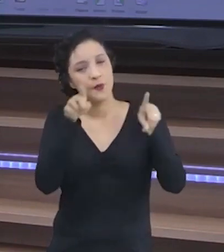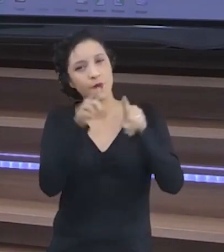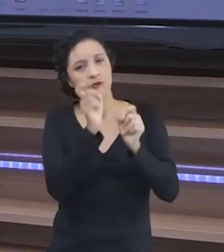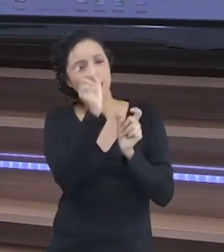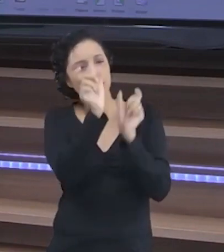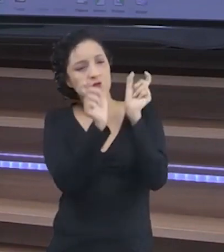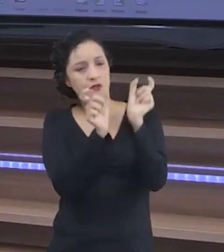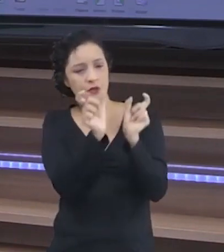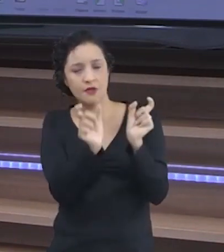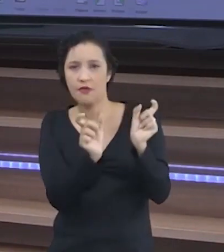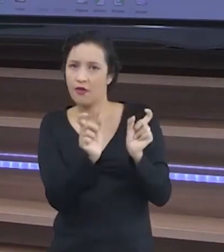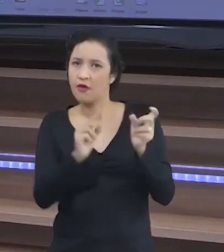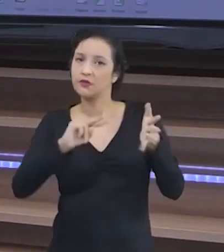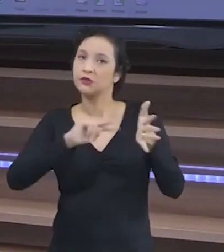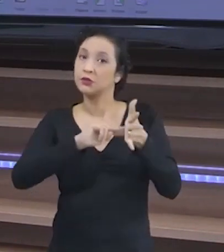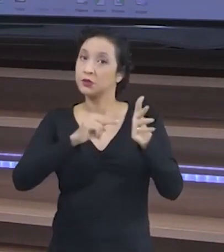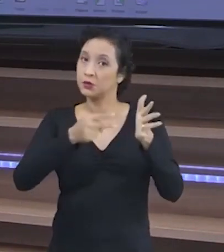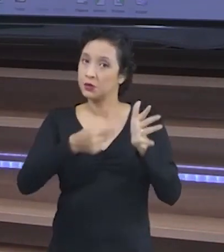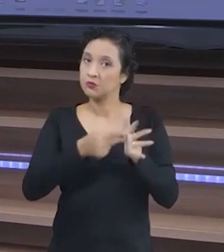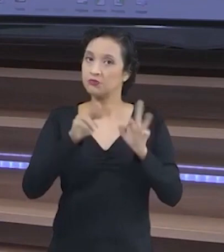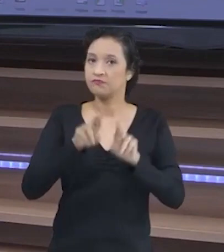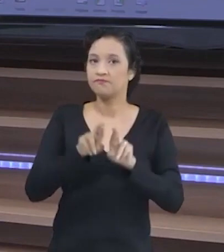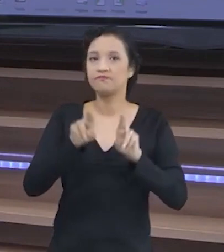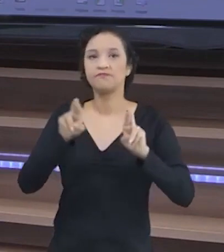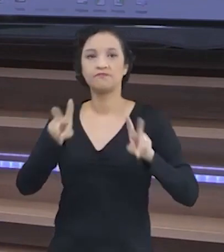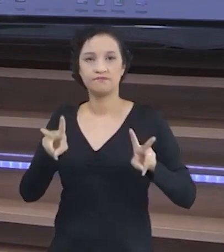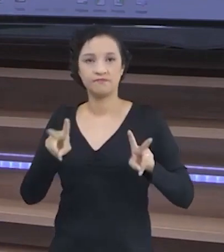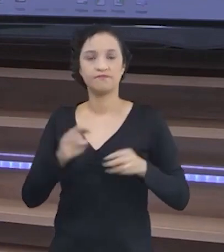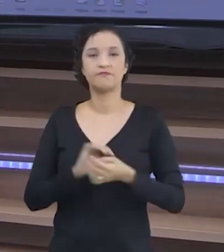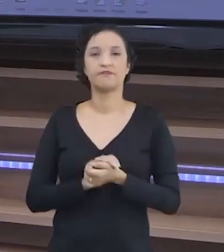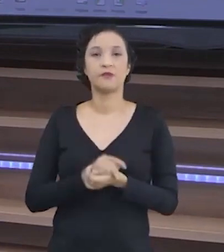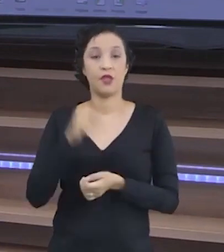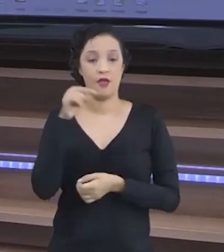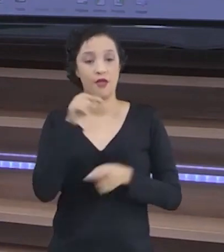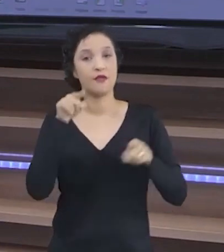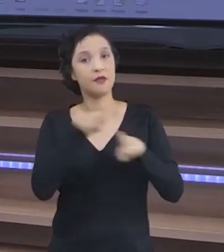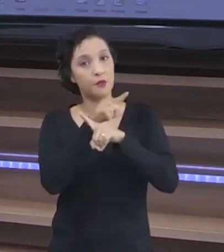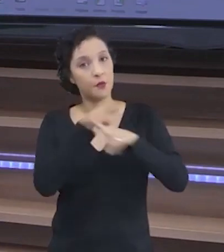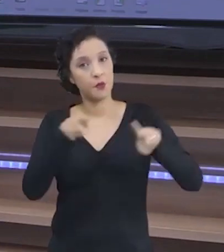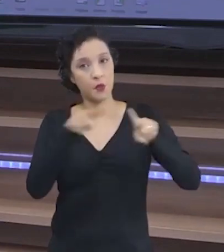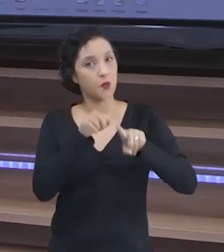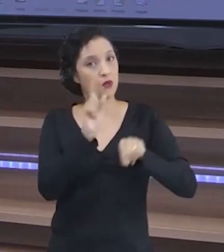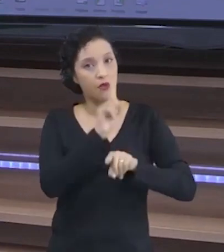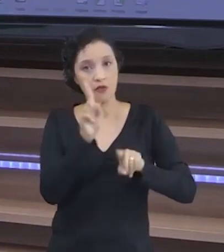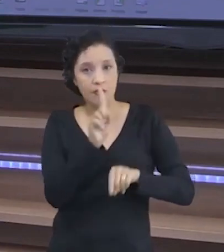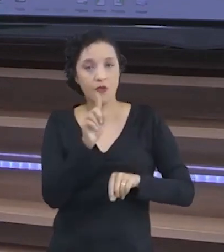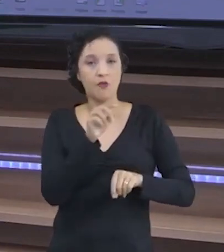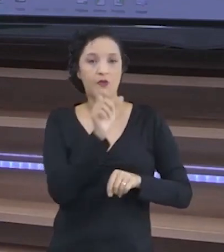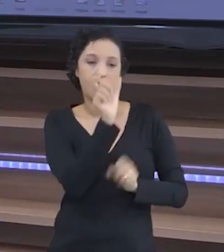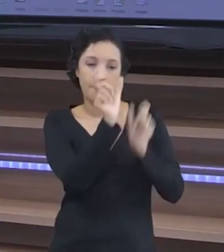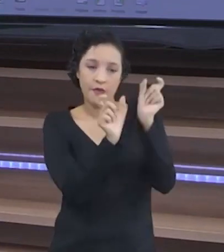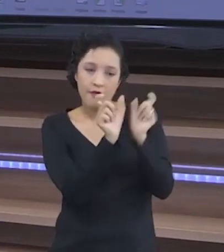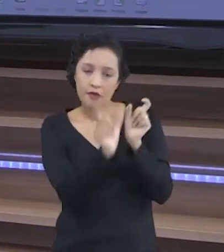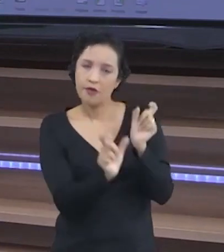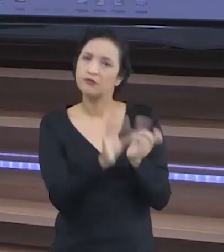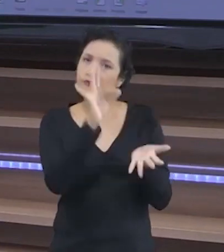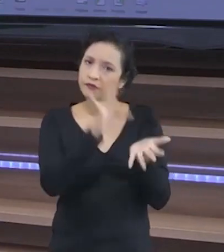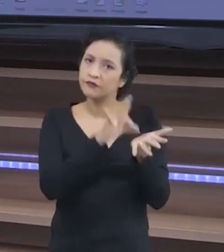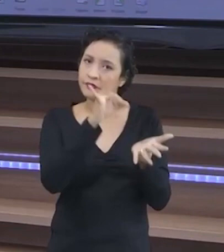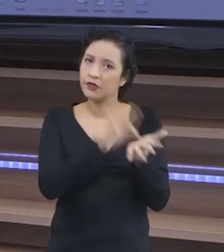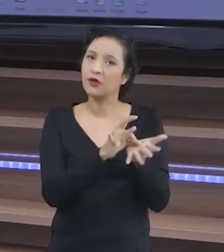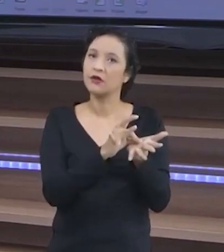palavras têm também significados diferentes. Mas nesse caso aí, dessa música, ela está literal. Ou seja, ela está me passando a